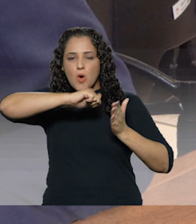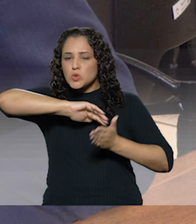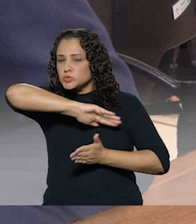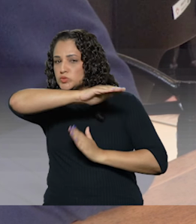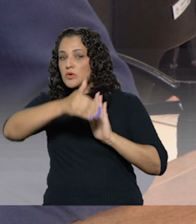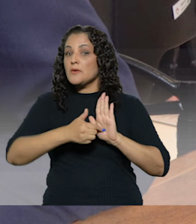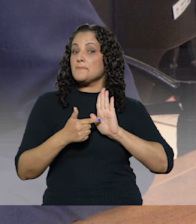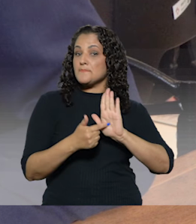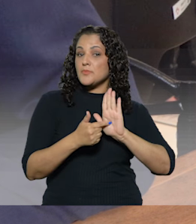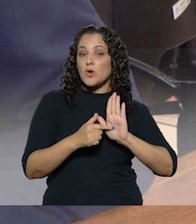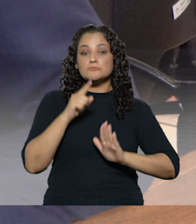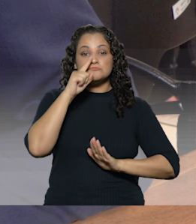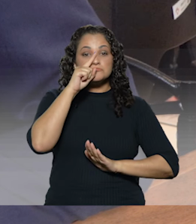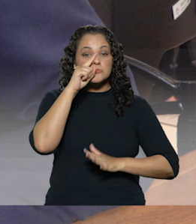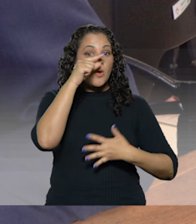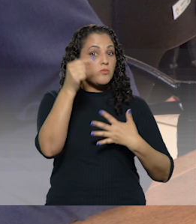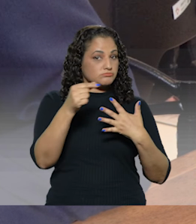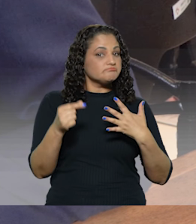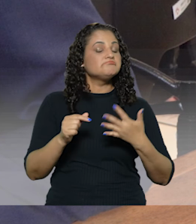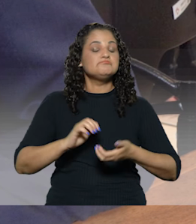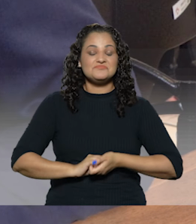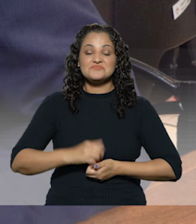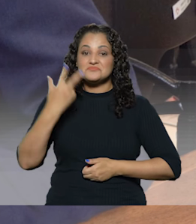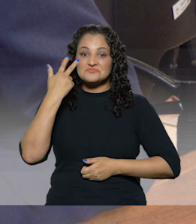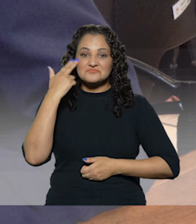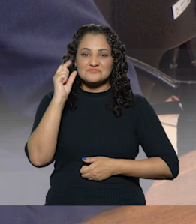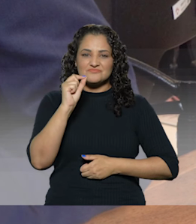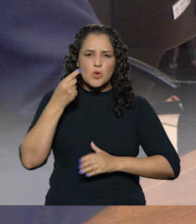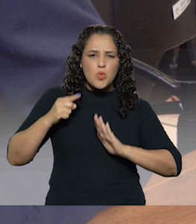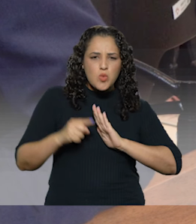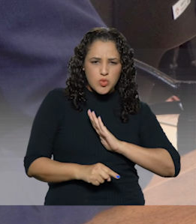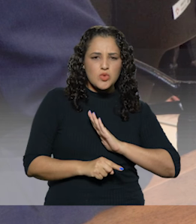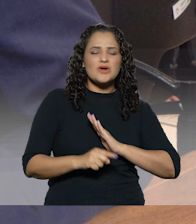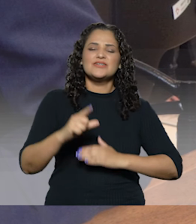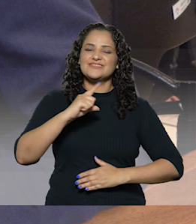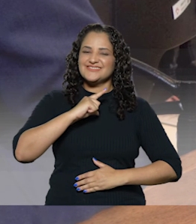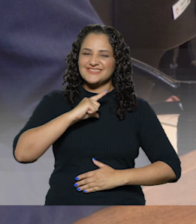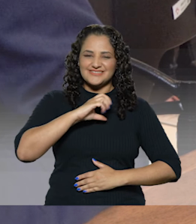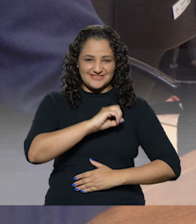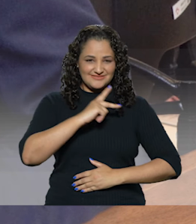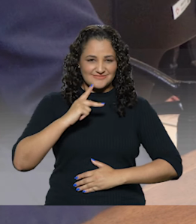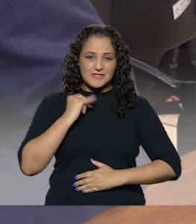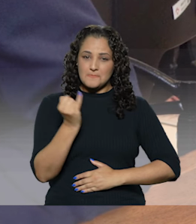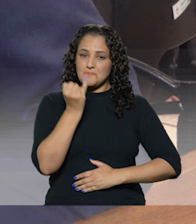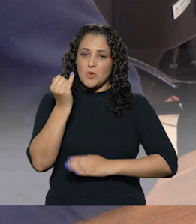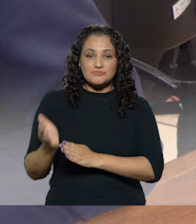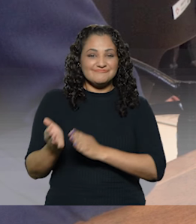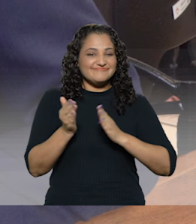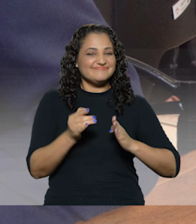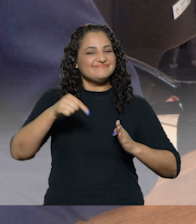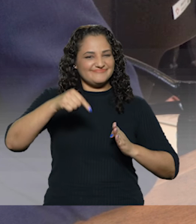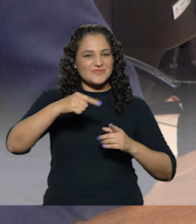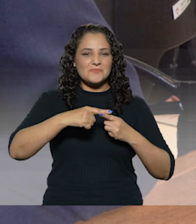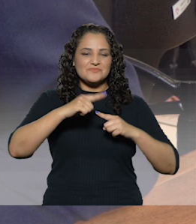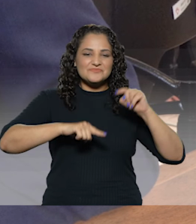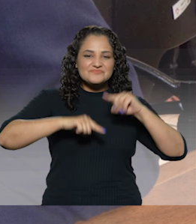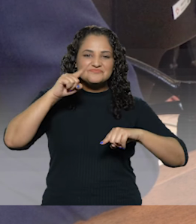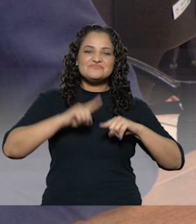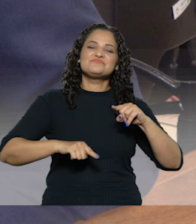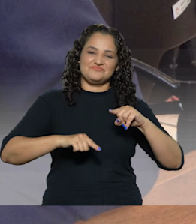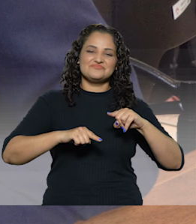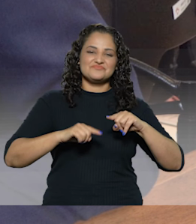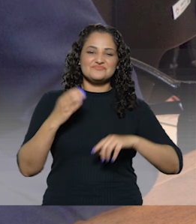da operação e apontam quais riscos eles enxergam. E é normal que, quanto mais complexas as operações, mais importante seja essa etapa, em especial para